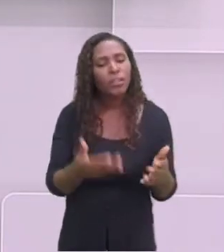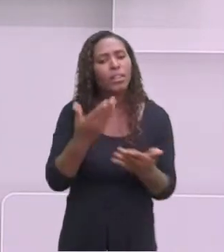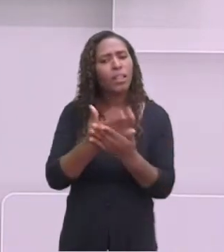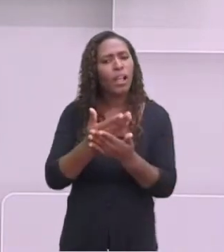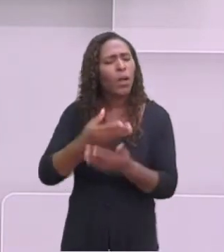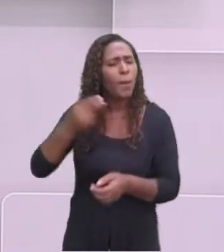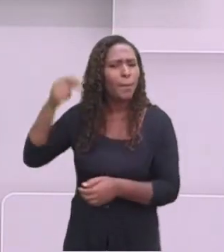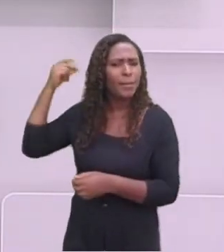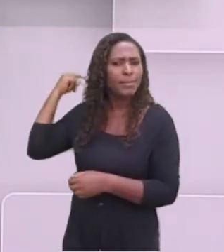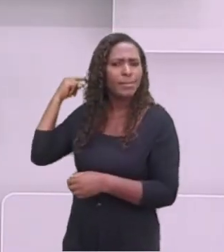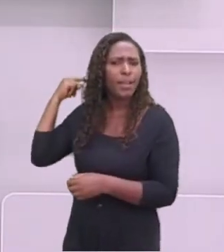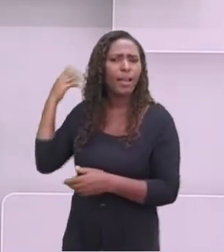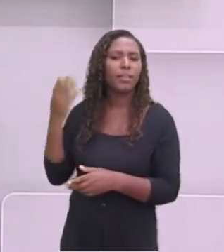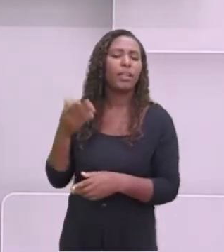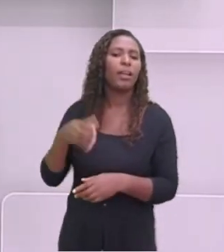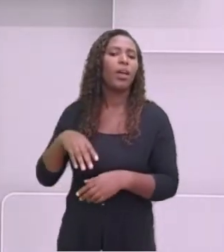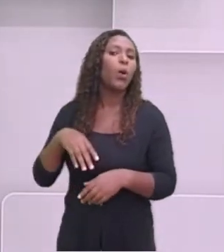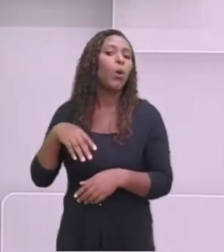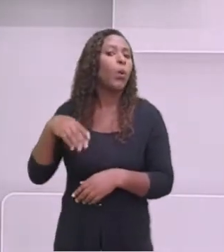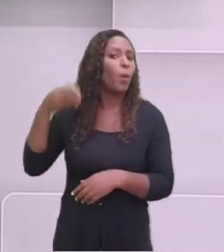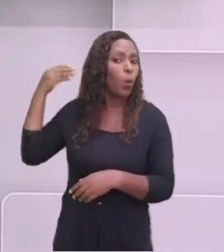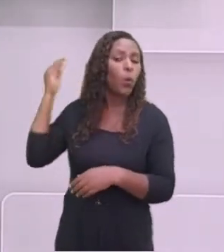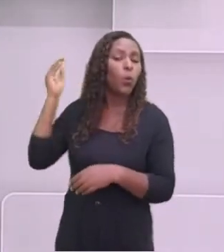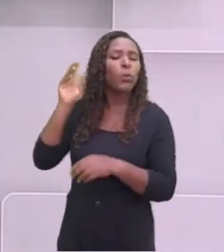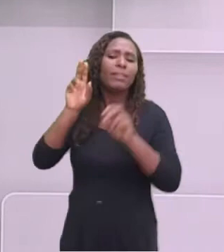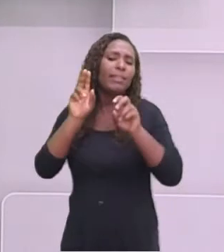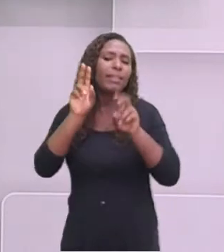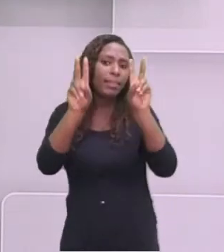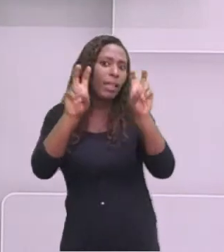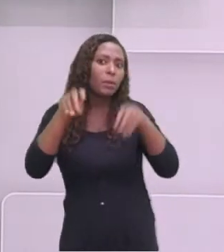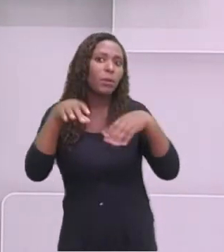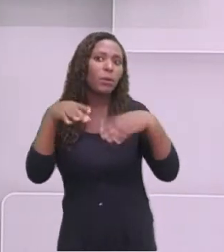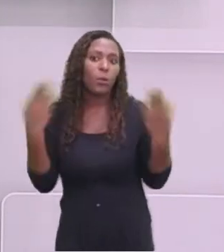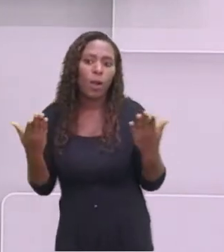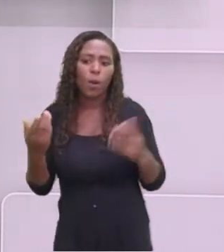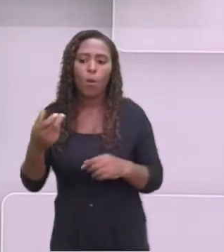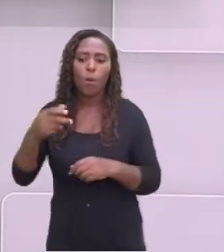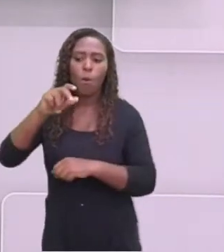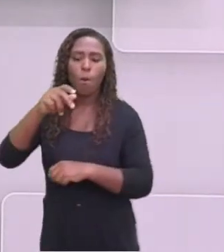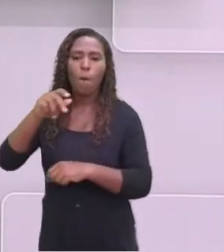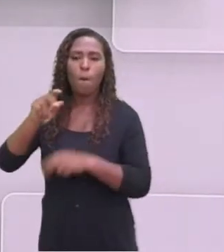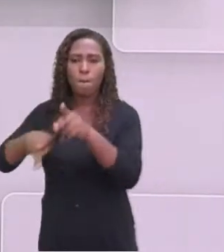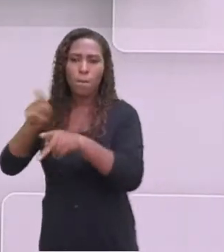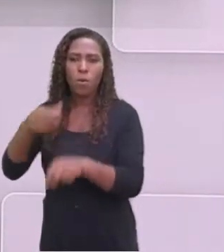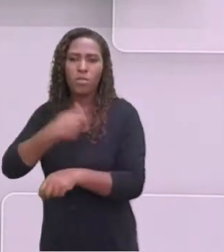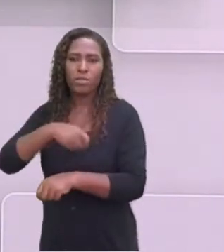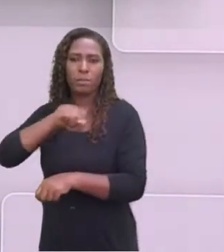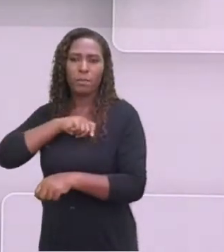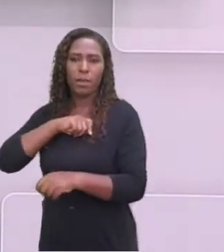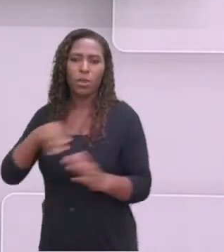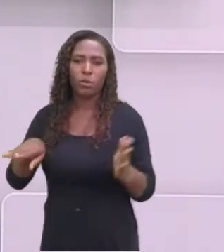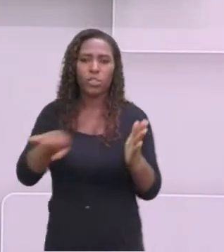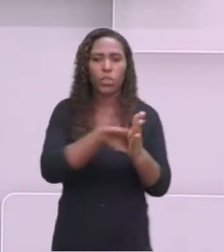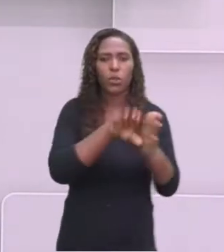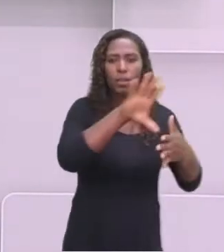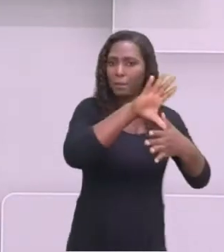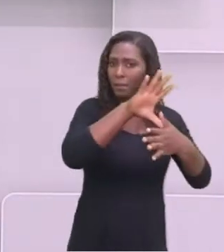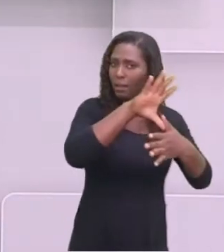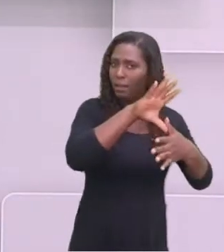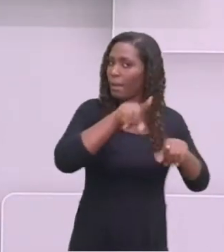Espanhola. Hoje vamos falar dos portugueses na América. Será o que